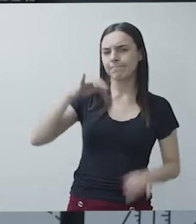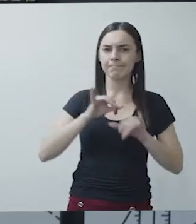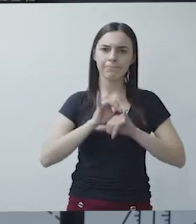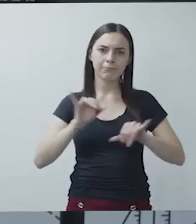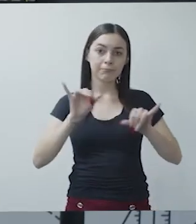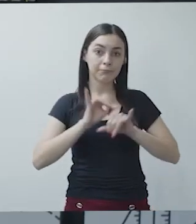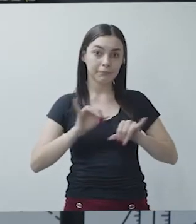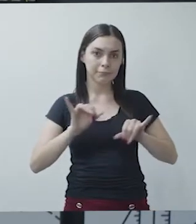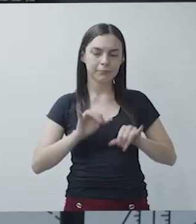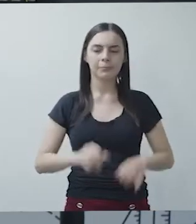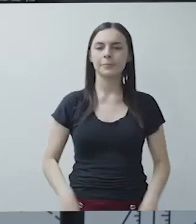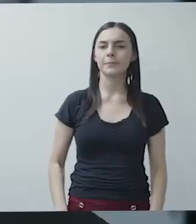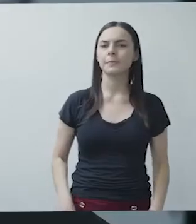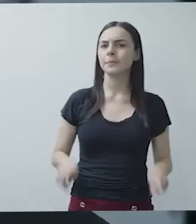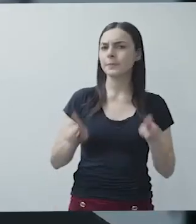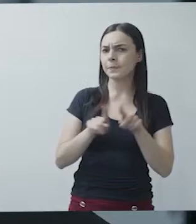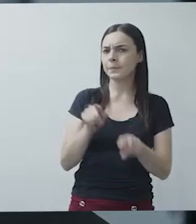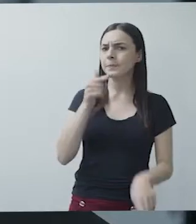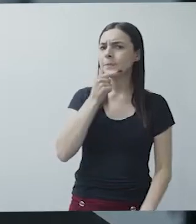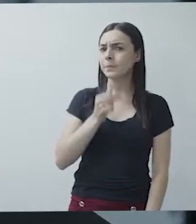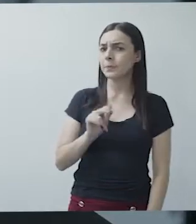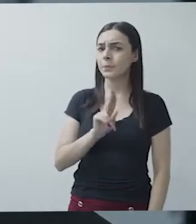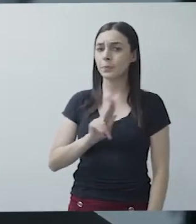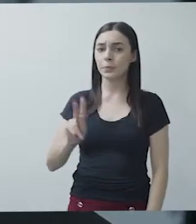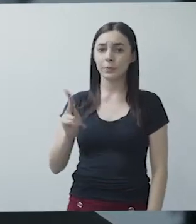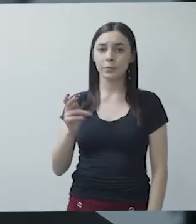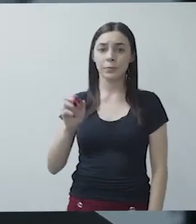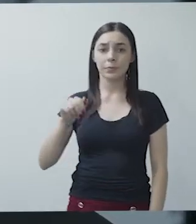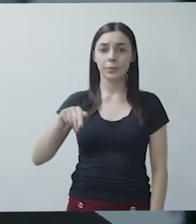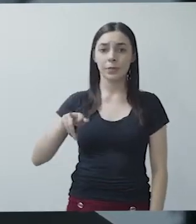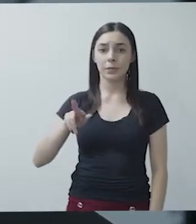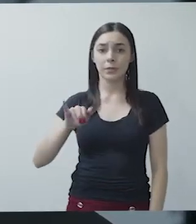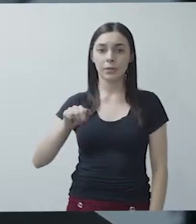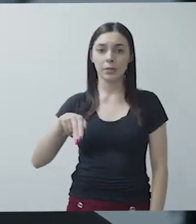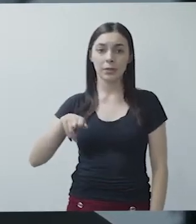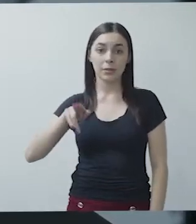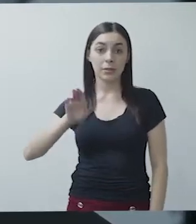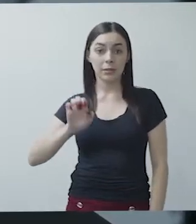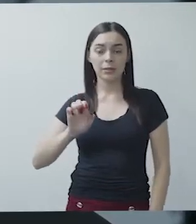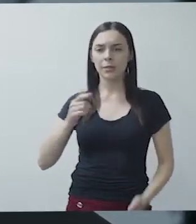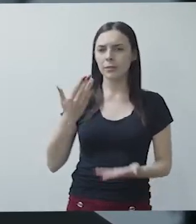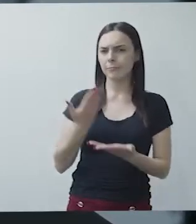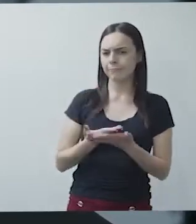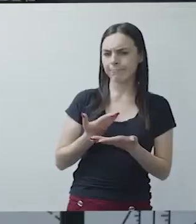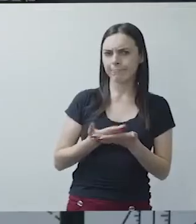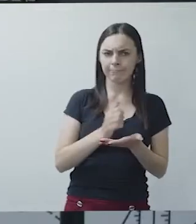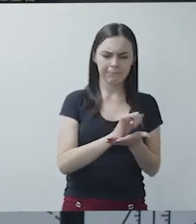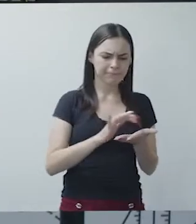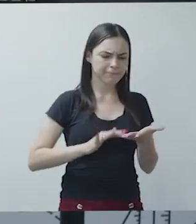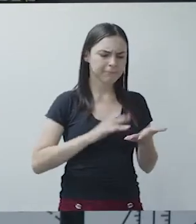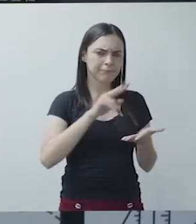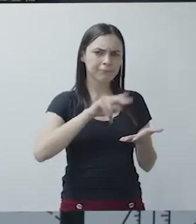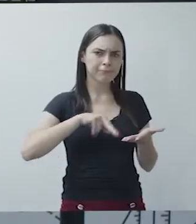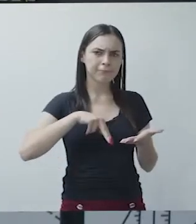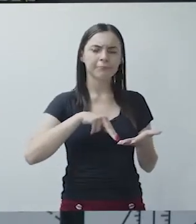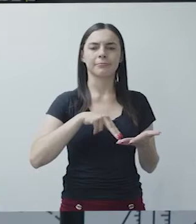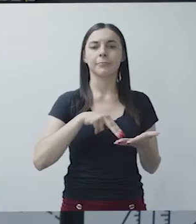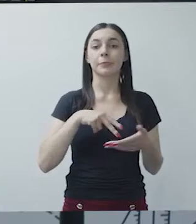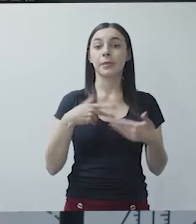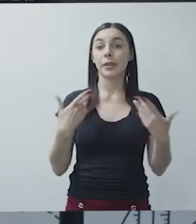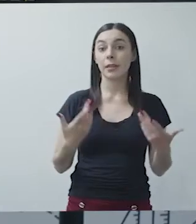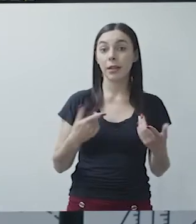também, hora do Henrique fazer a lição. Então, cada um dos nossos personagens desse